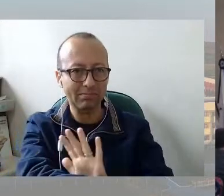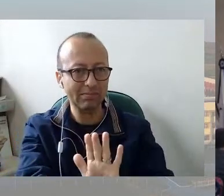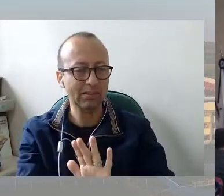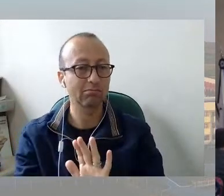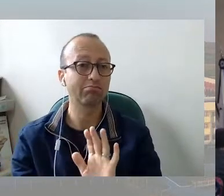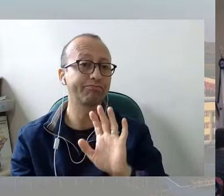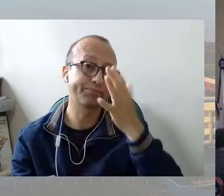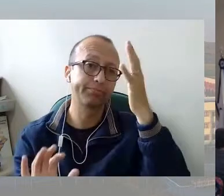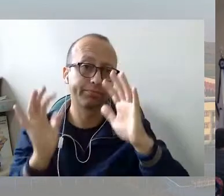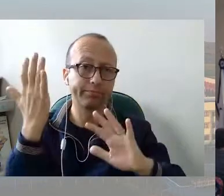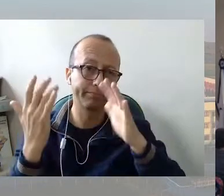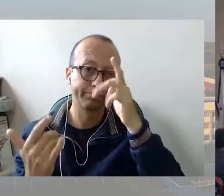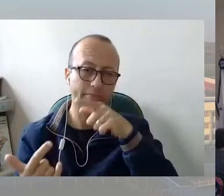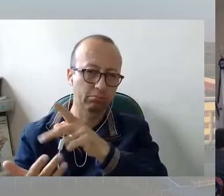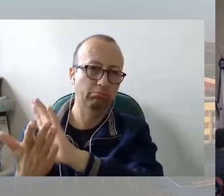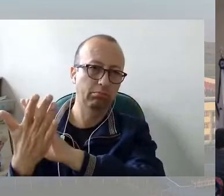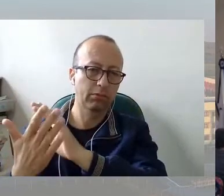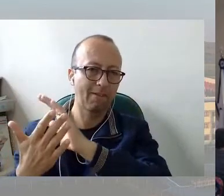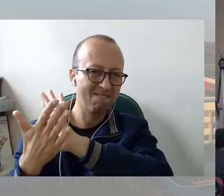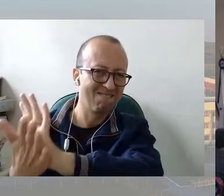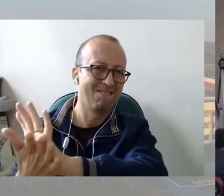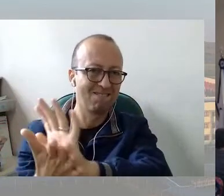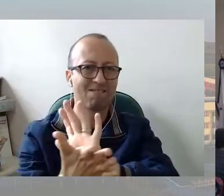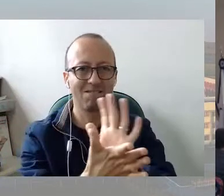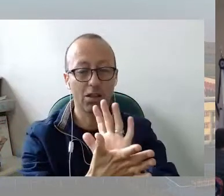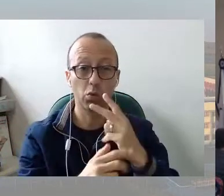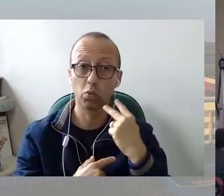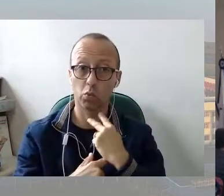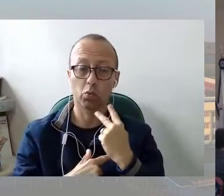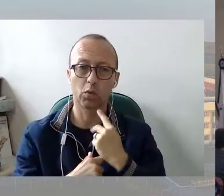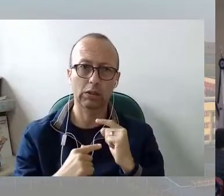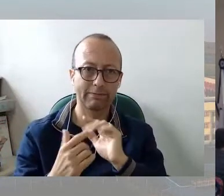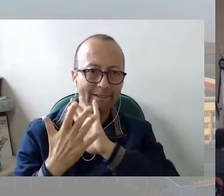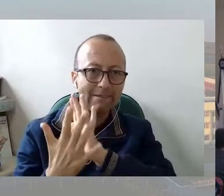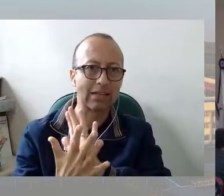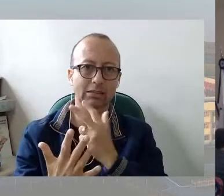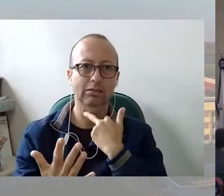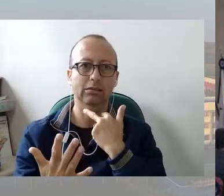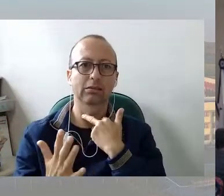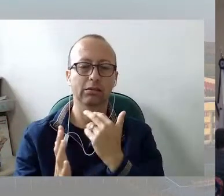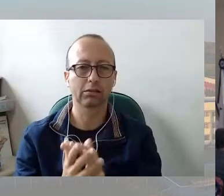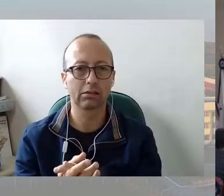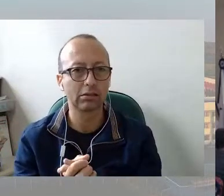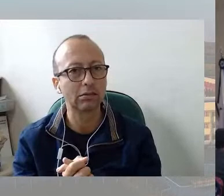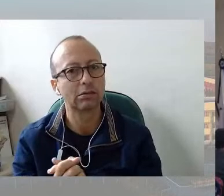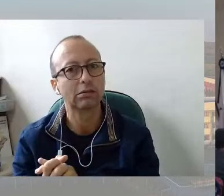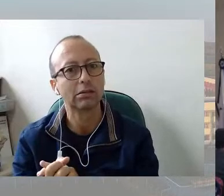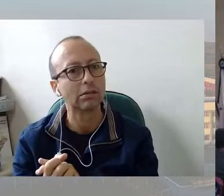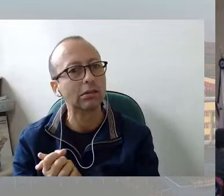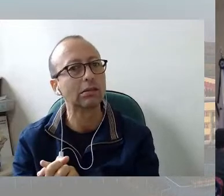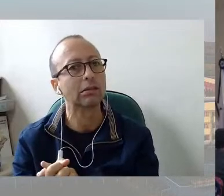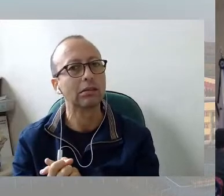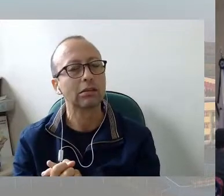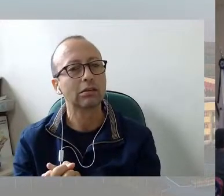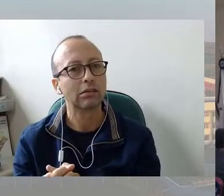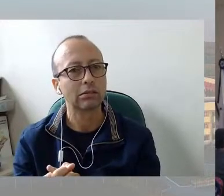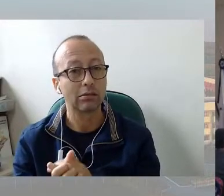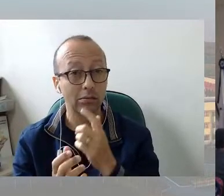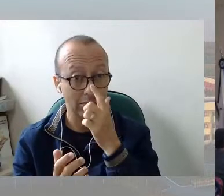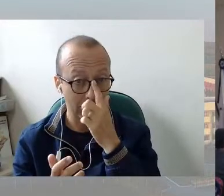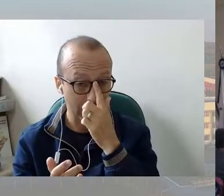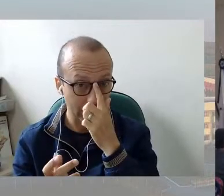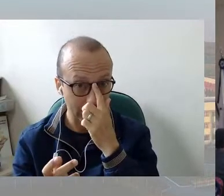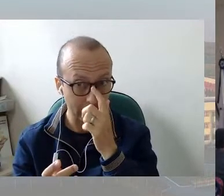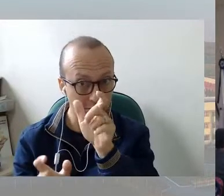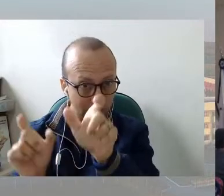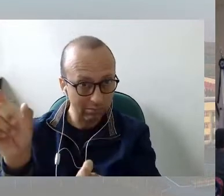atos racistas e tem que se policiar o tempo inteiro. Então, quem sofre o tempo inteiro, quando se sente